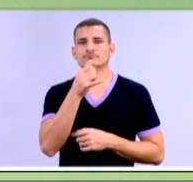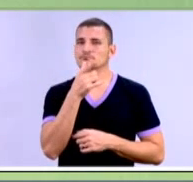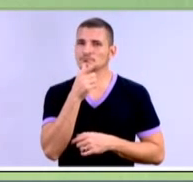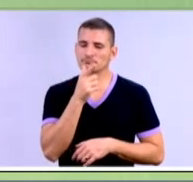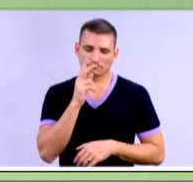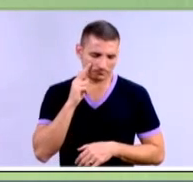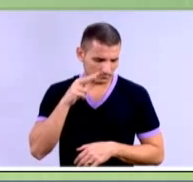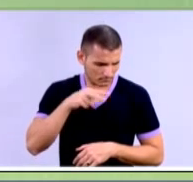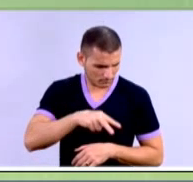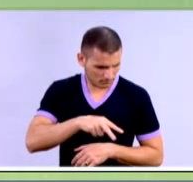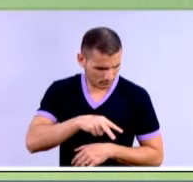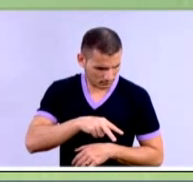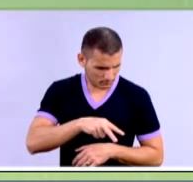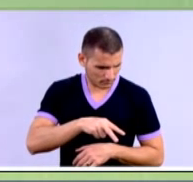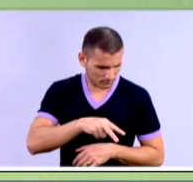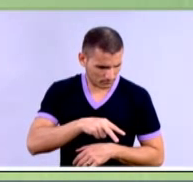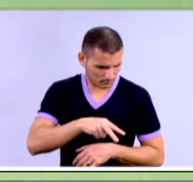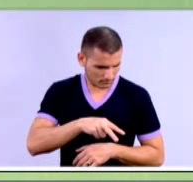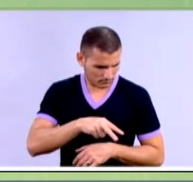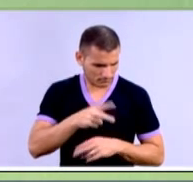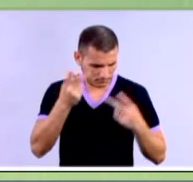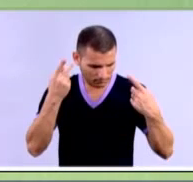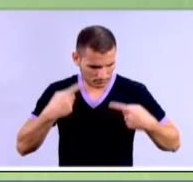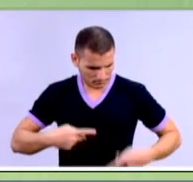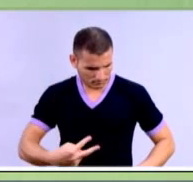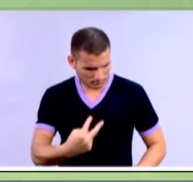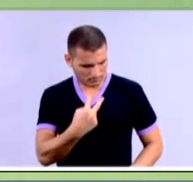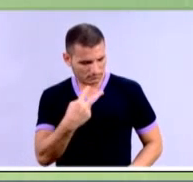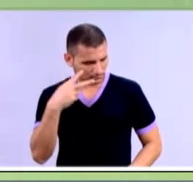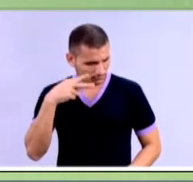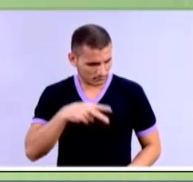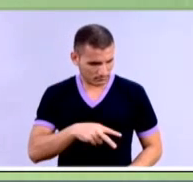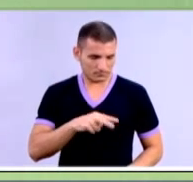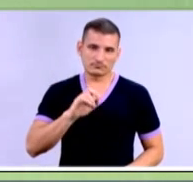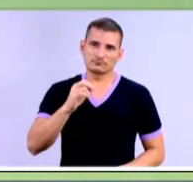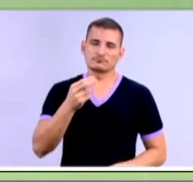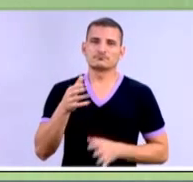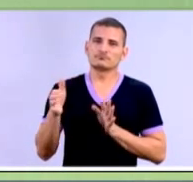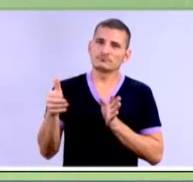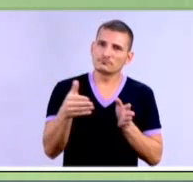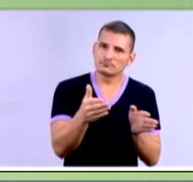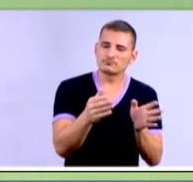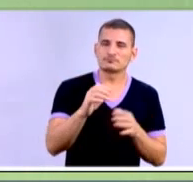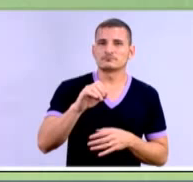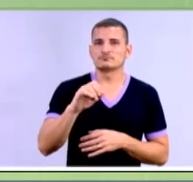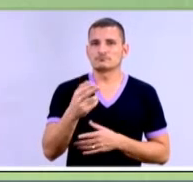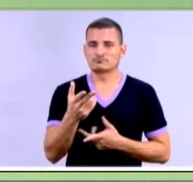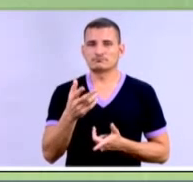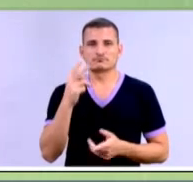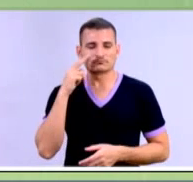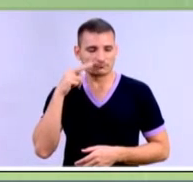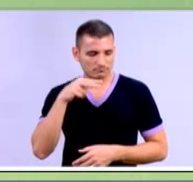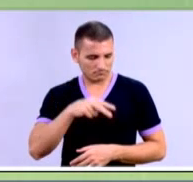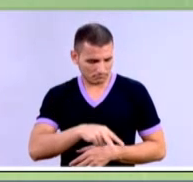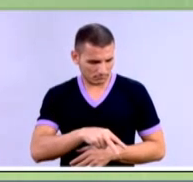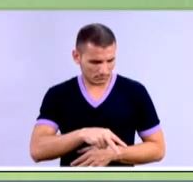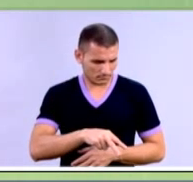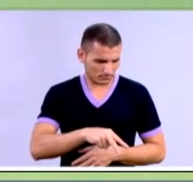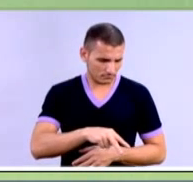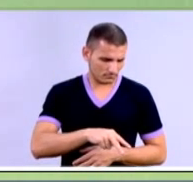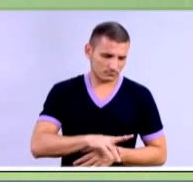d'água e viram o reflexo de vocês? Ou num lago, num rio, e vocês olham para ele e vê o reflexo do céu?